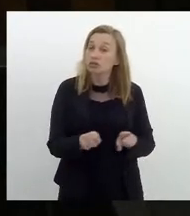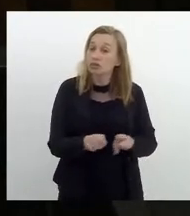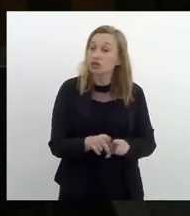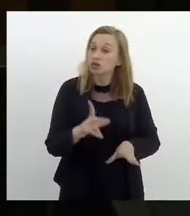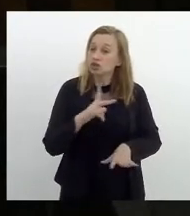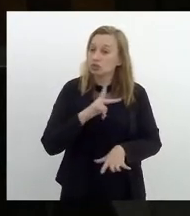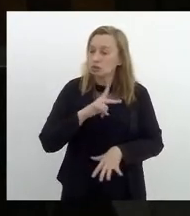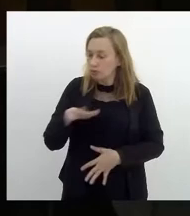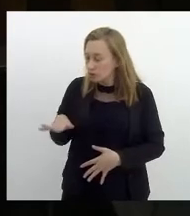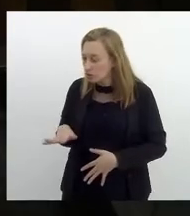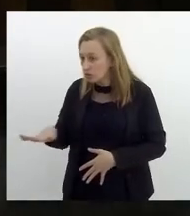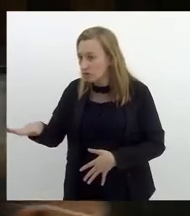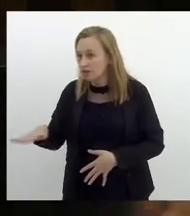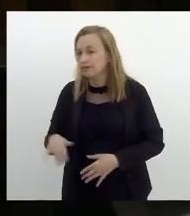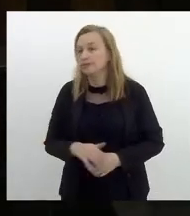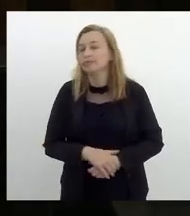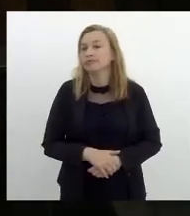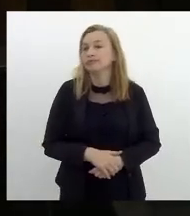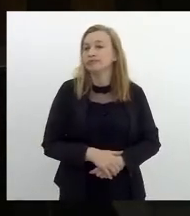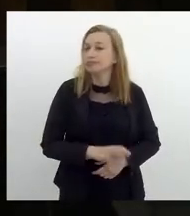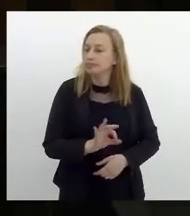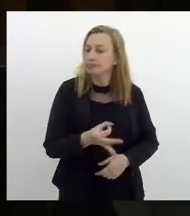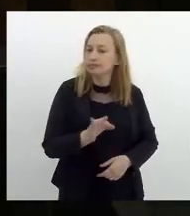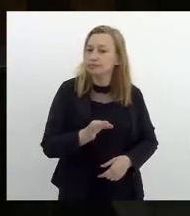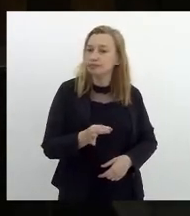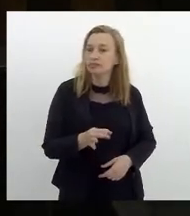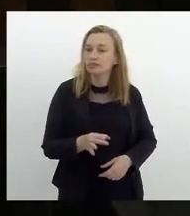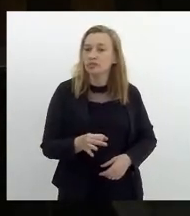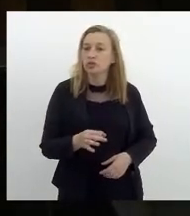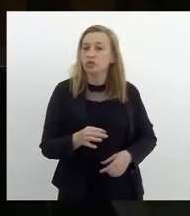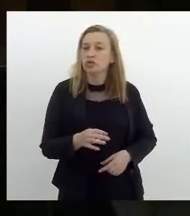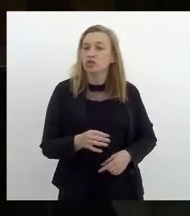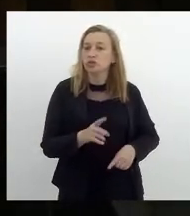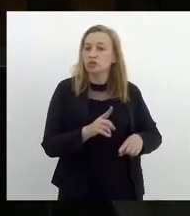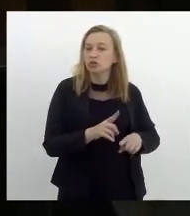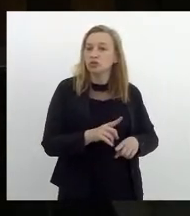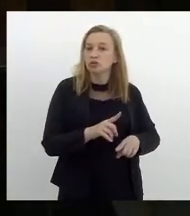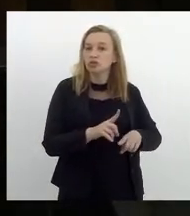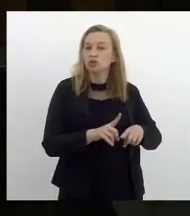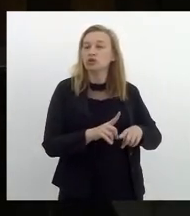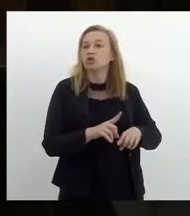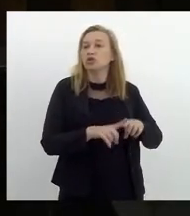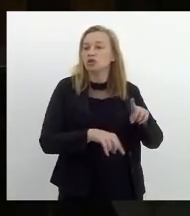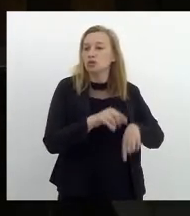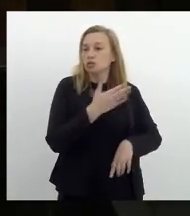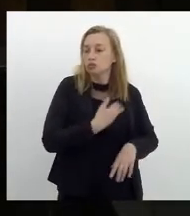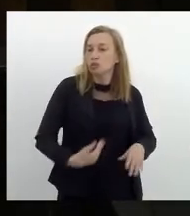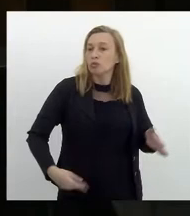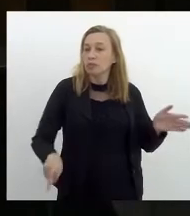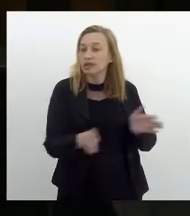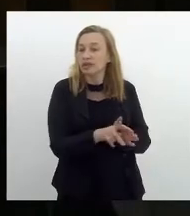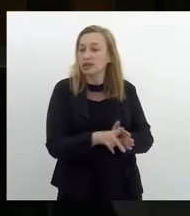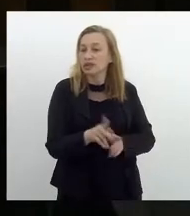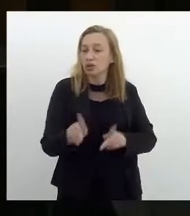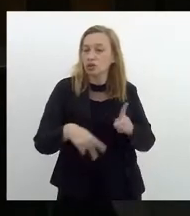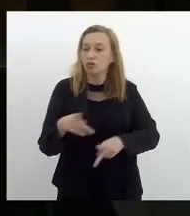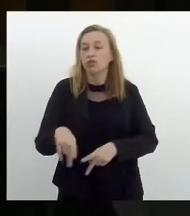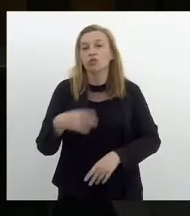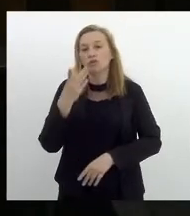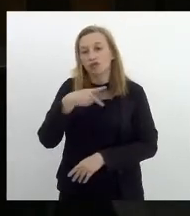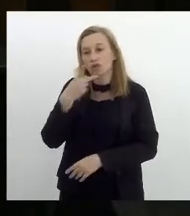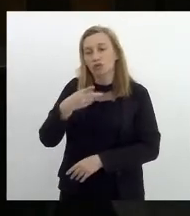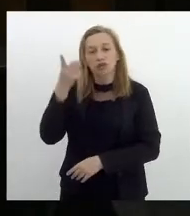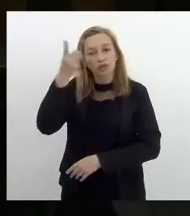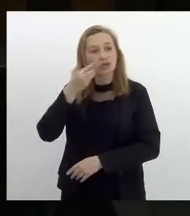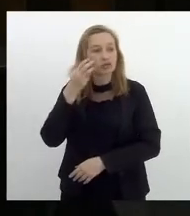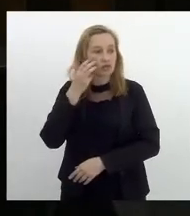comunidades. Porque, afinal de contas, o equipamento público pertence ao povo. E, como disse o deputado Valdeque